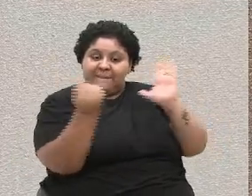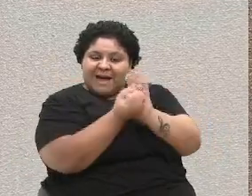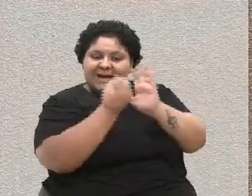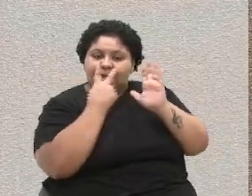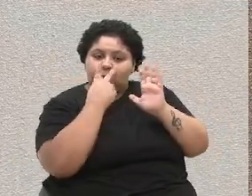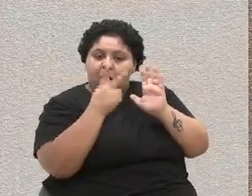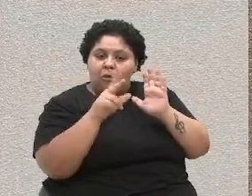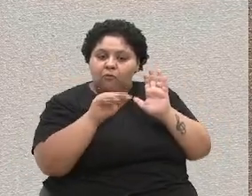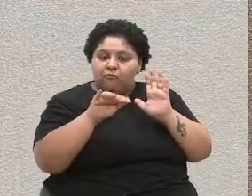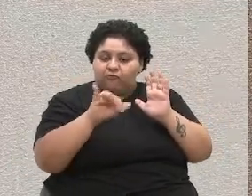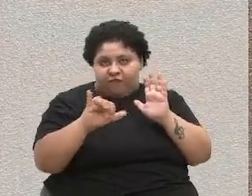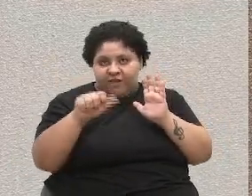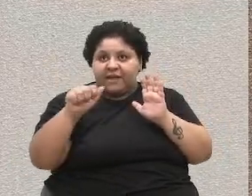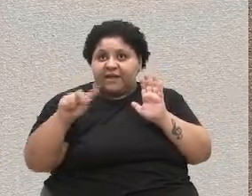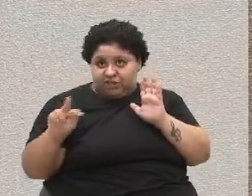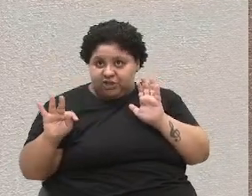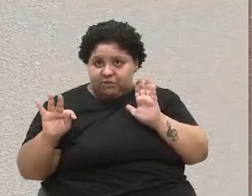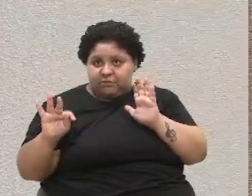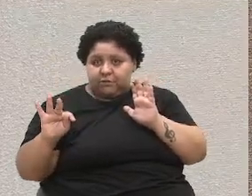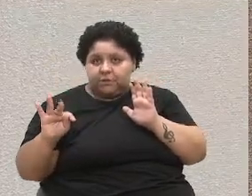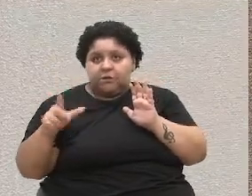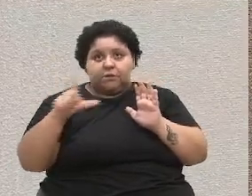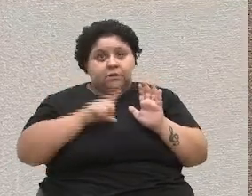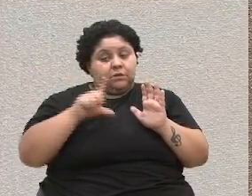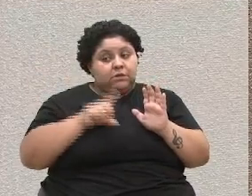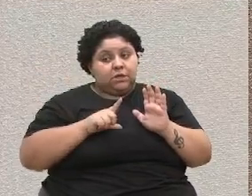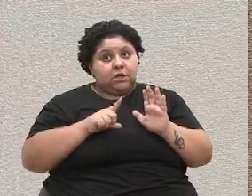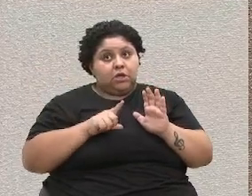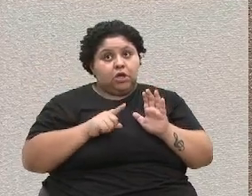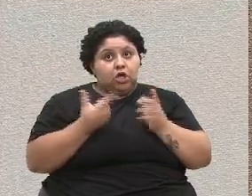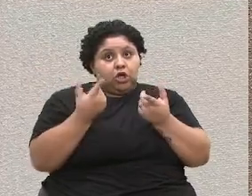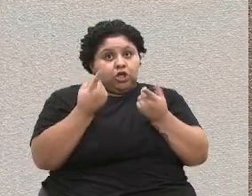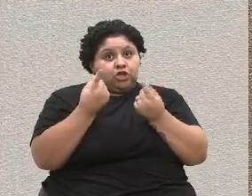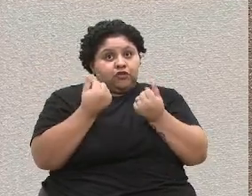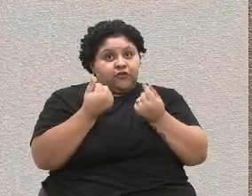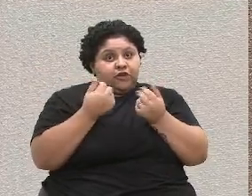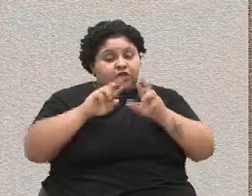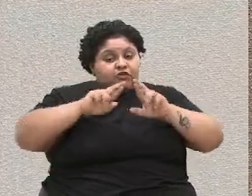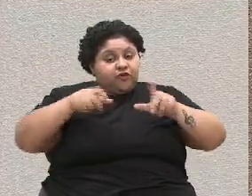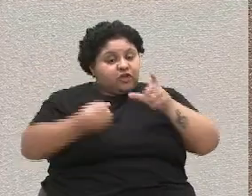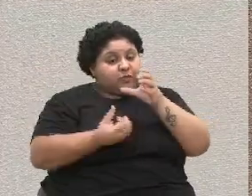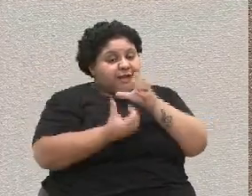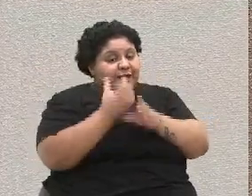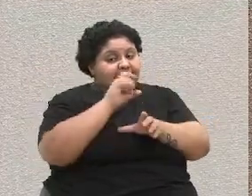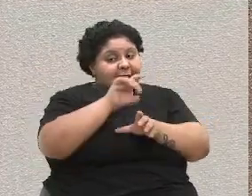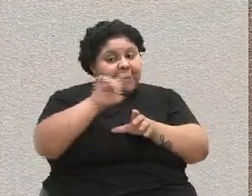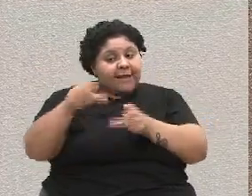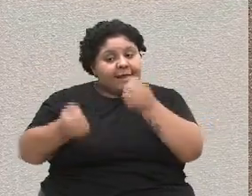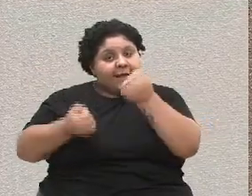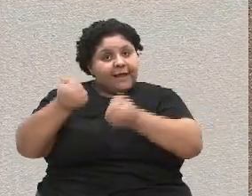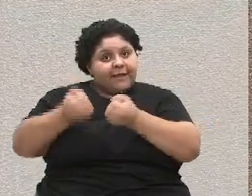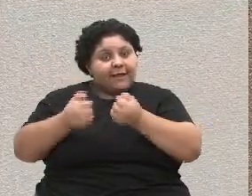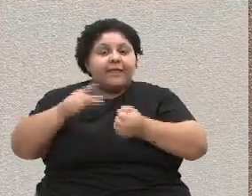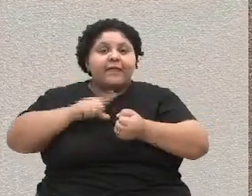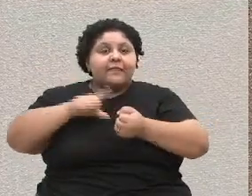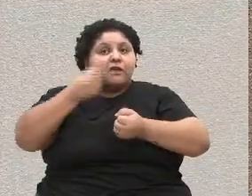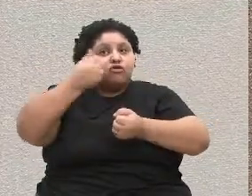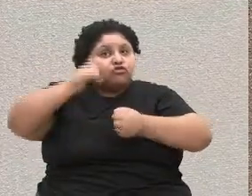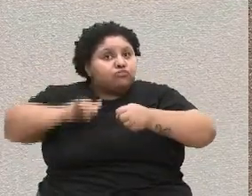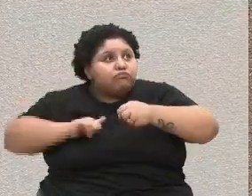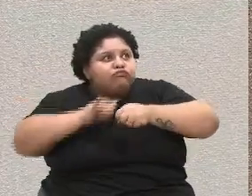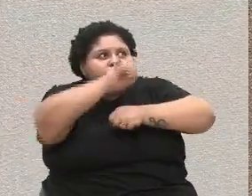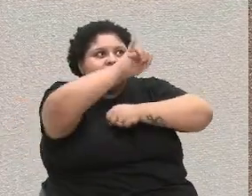um custo para fazer um Fiat Uno e existe um custo para fazer uma Ferrari. Existe um custo para fazer um avião levantar.